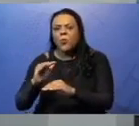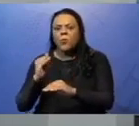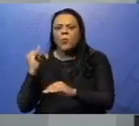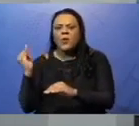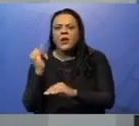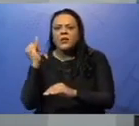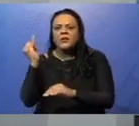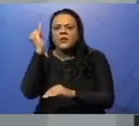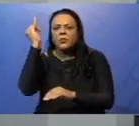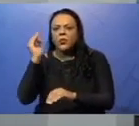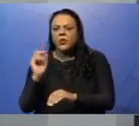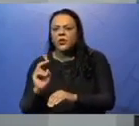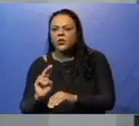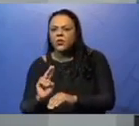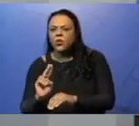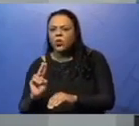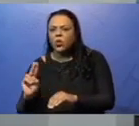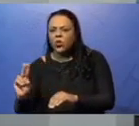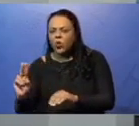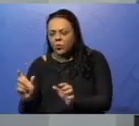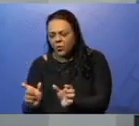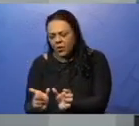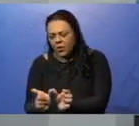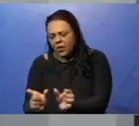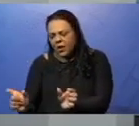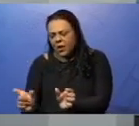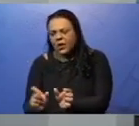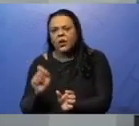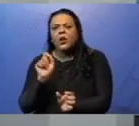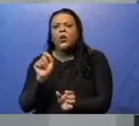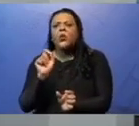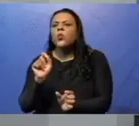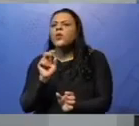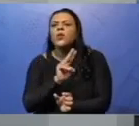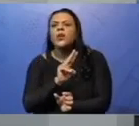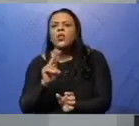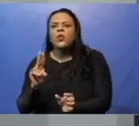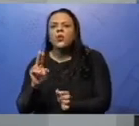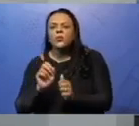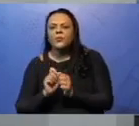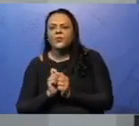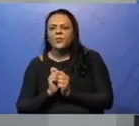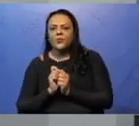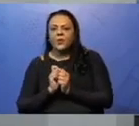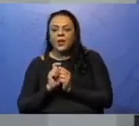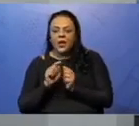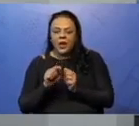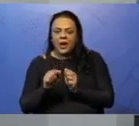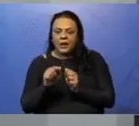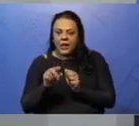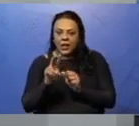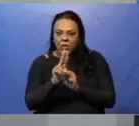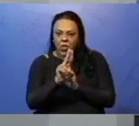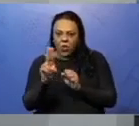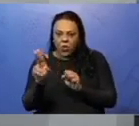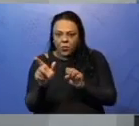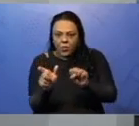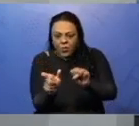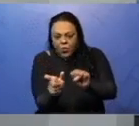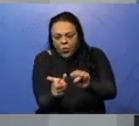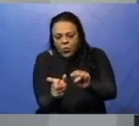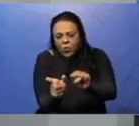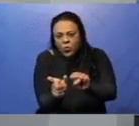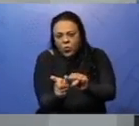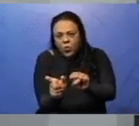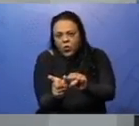do predicado é o nome. O que é nome? Nome é o substantivo. É só o